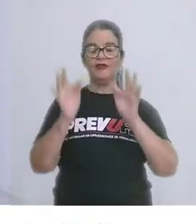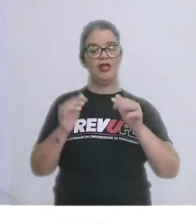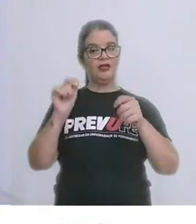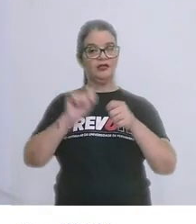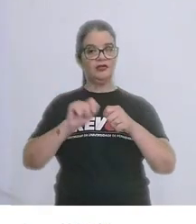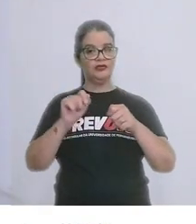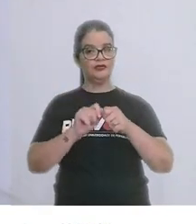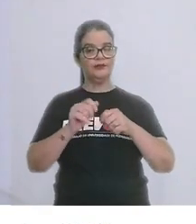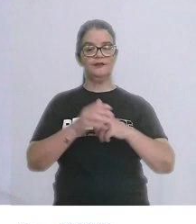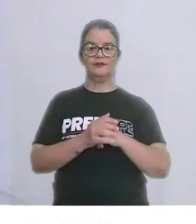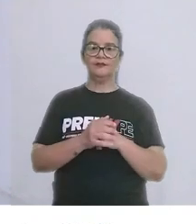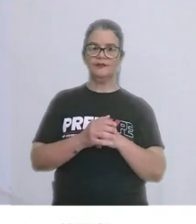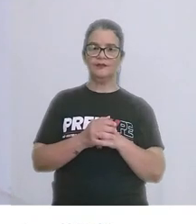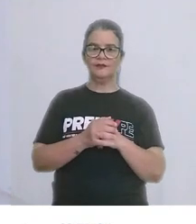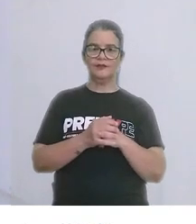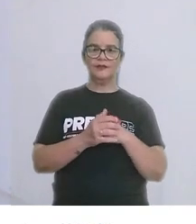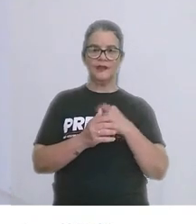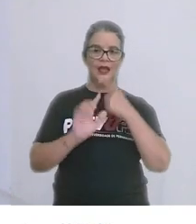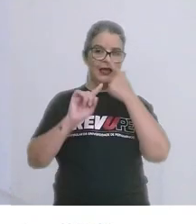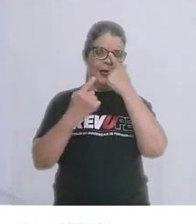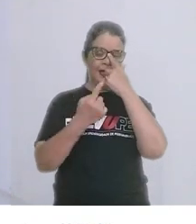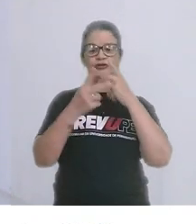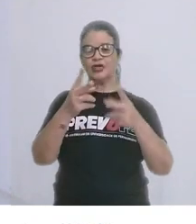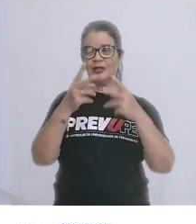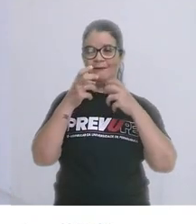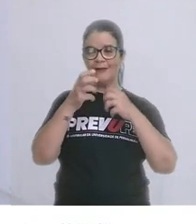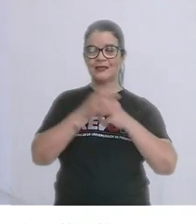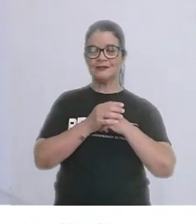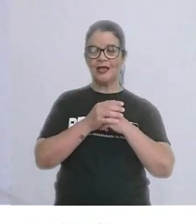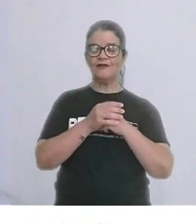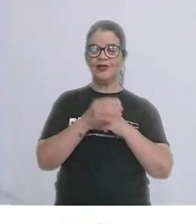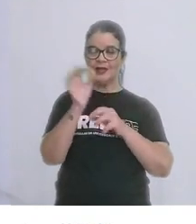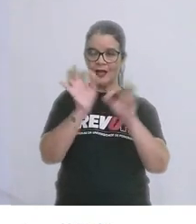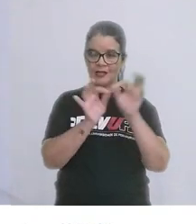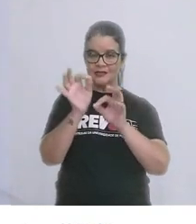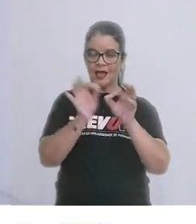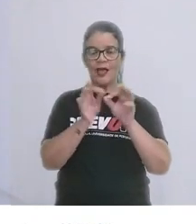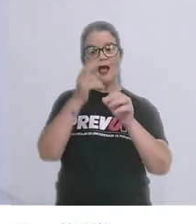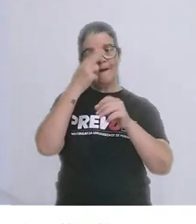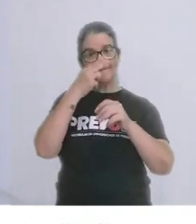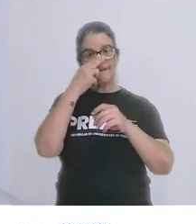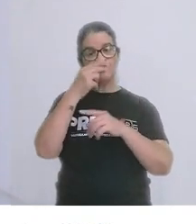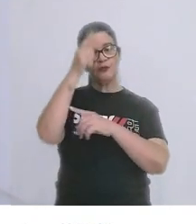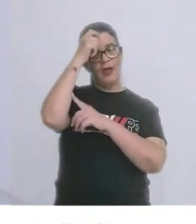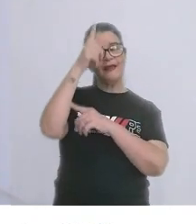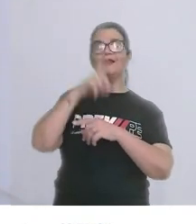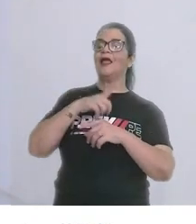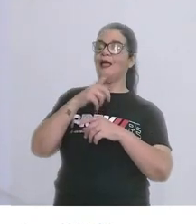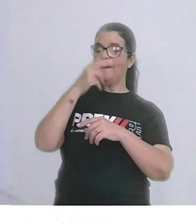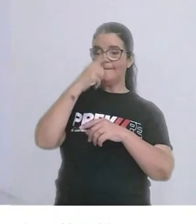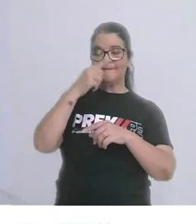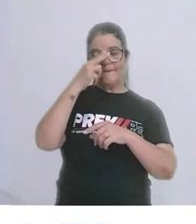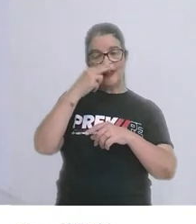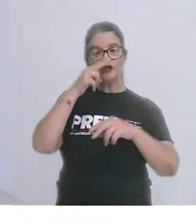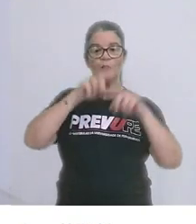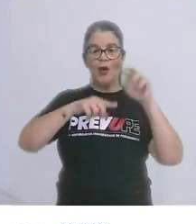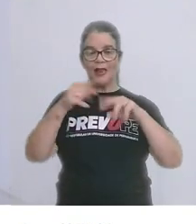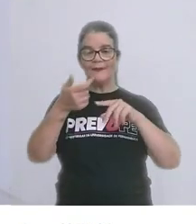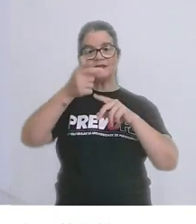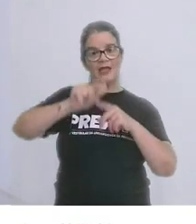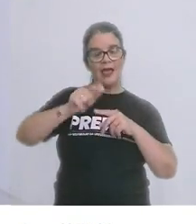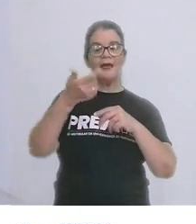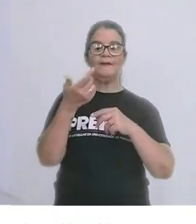feliz. A gente percebe nessa oração a mesma ideia, né, o mesmo elemento que se repete,